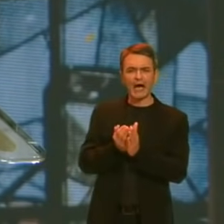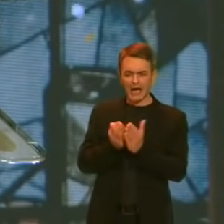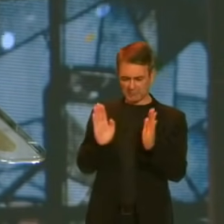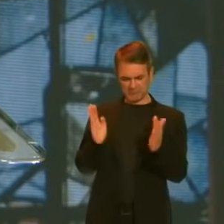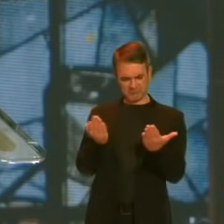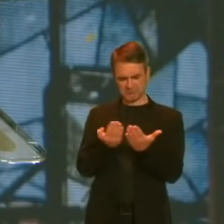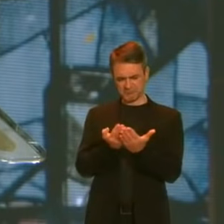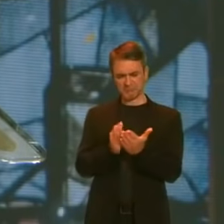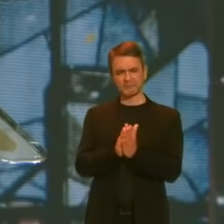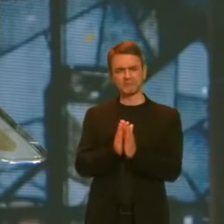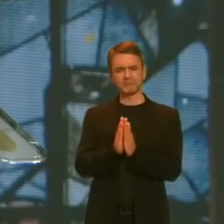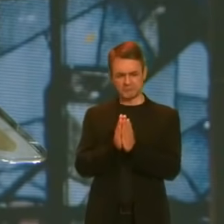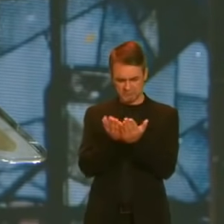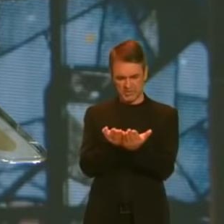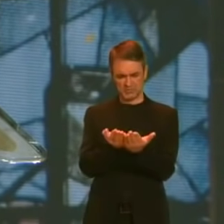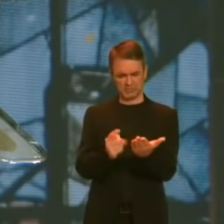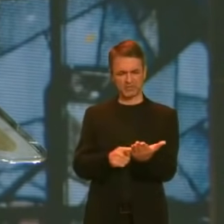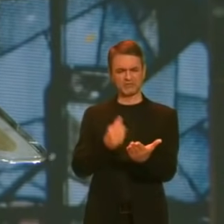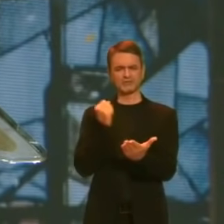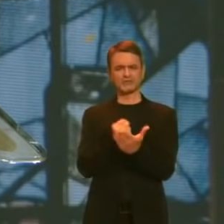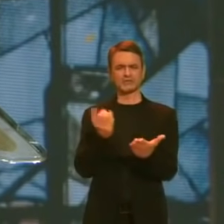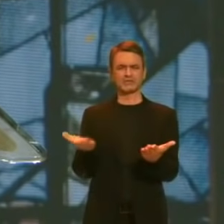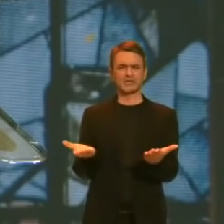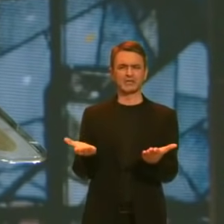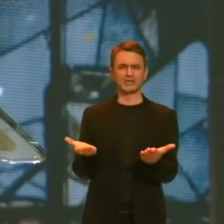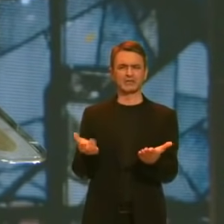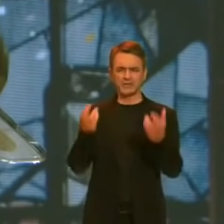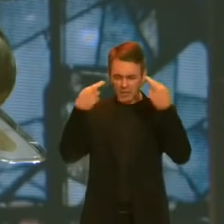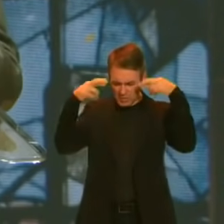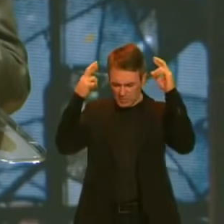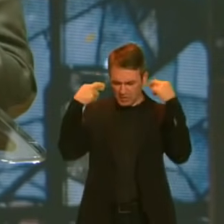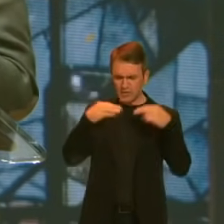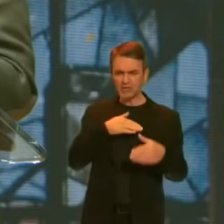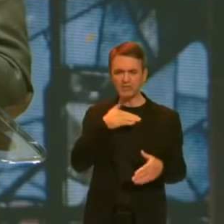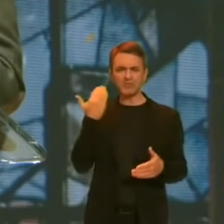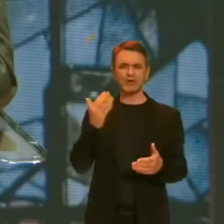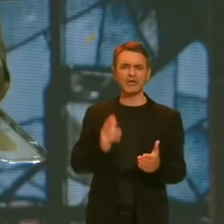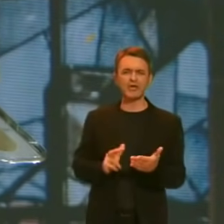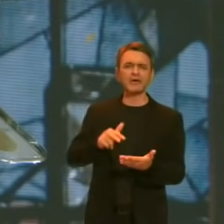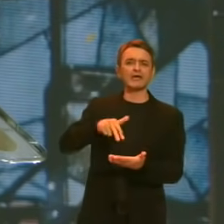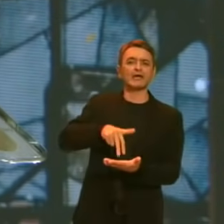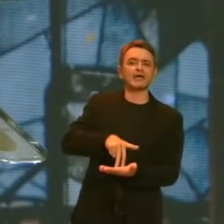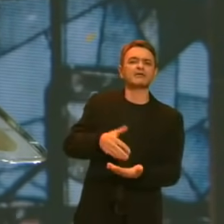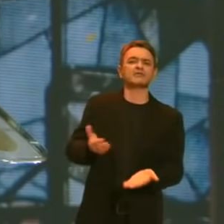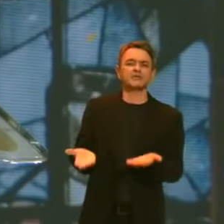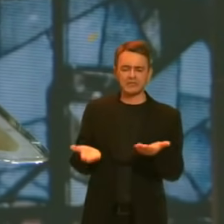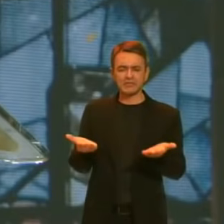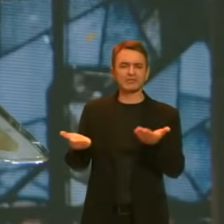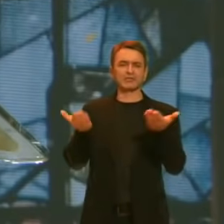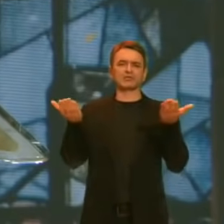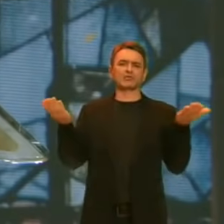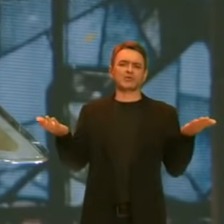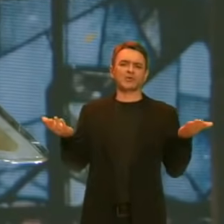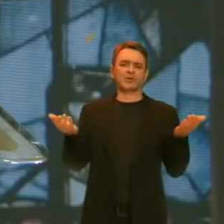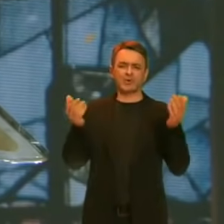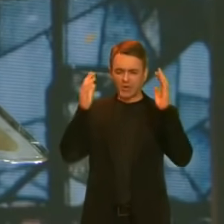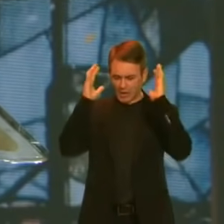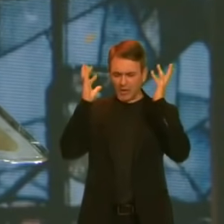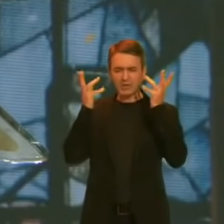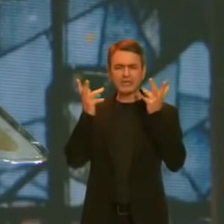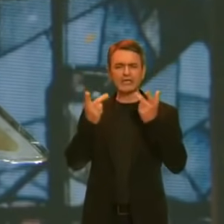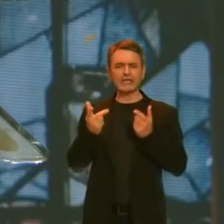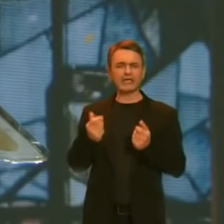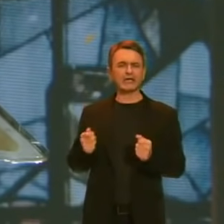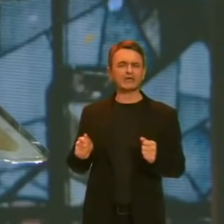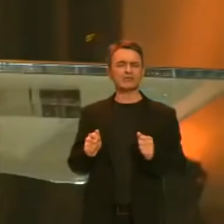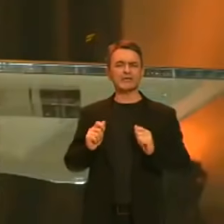o Cordeiro de Deus, que morreu e ressuscitou, o leão de Judá, é aquele que vem, se levanta e começa a pegar o